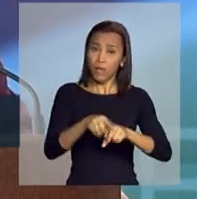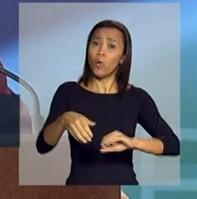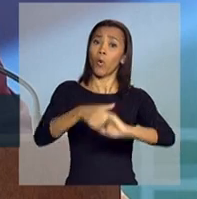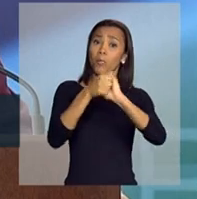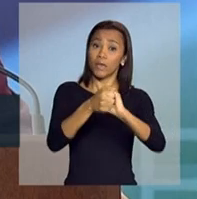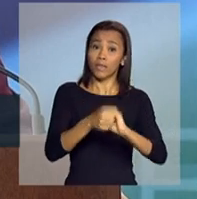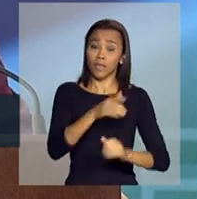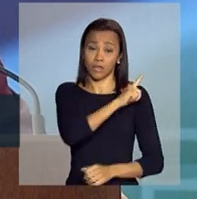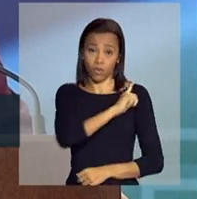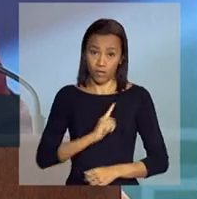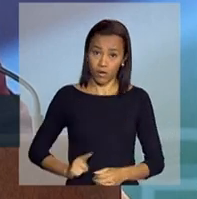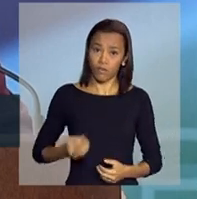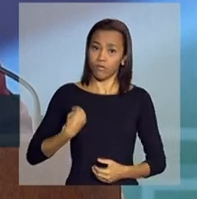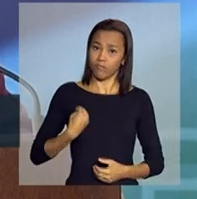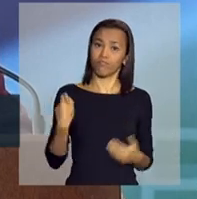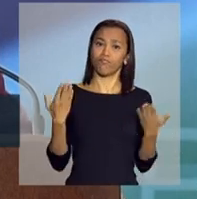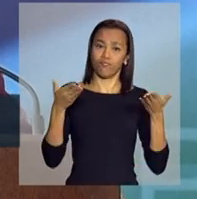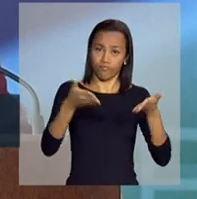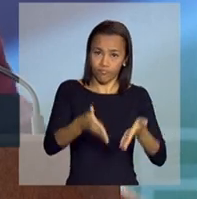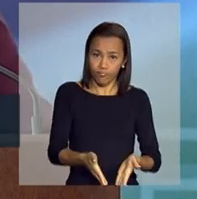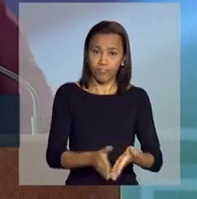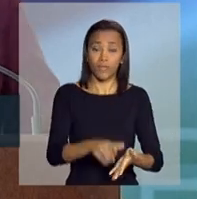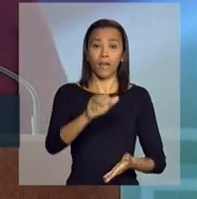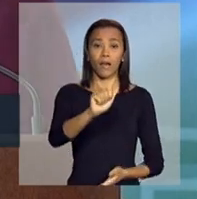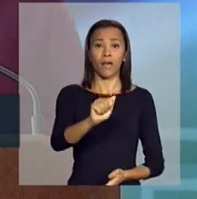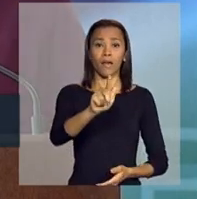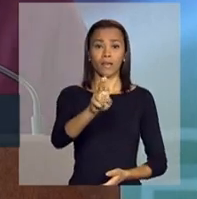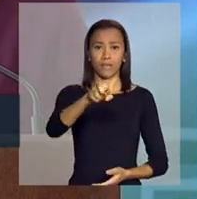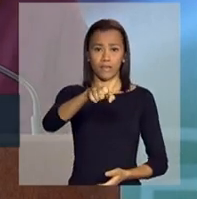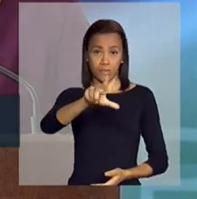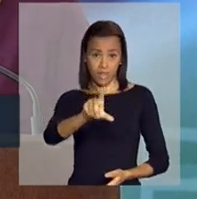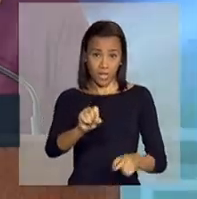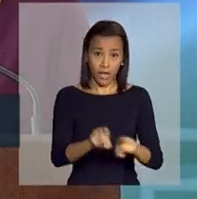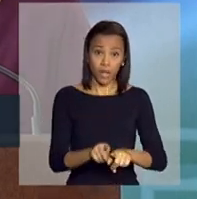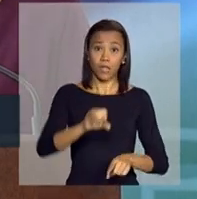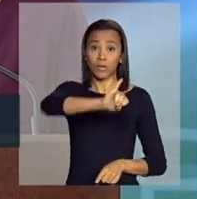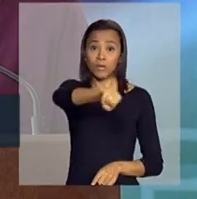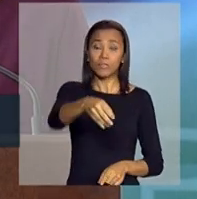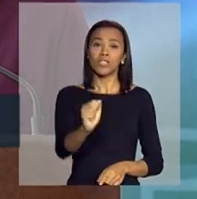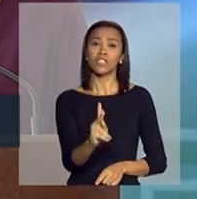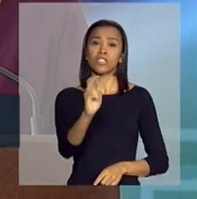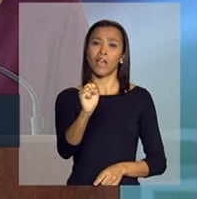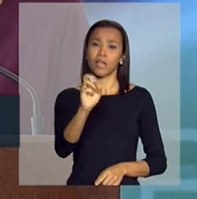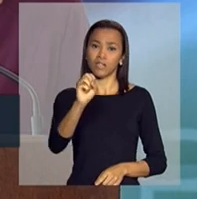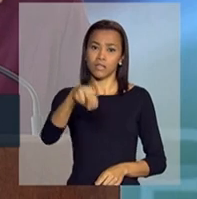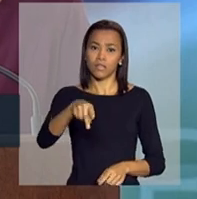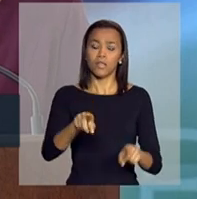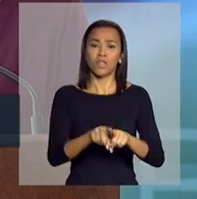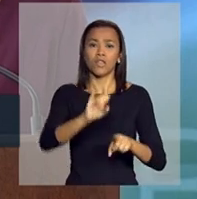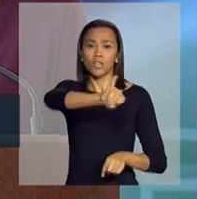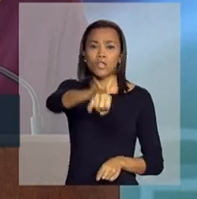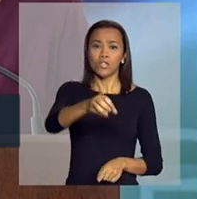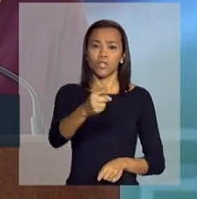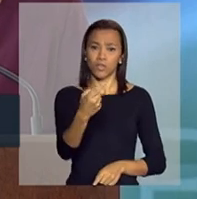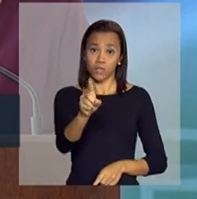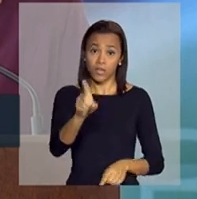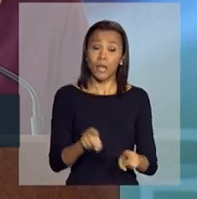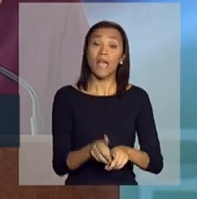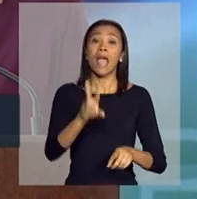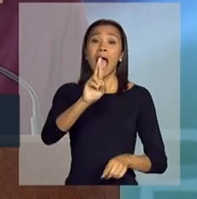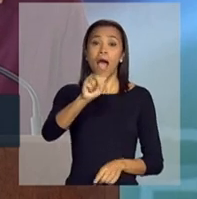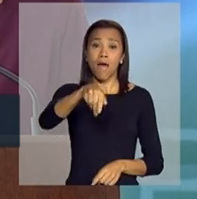senhores governadores aqui presentes, Agnello Queiroz, Jacques Wagner, José de Anchieta,